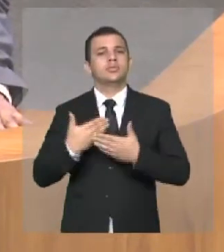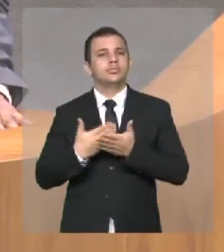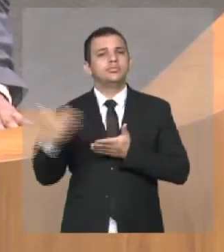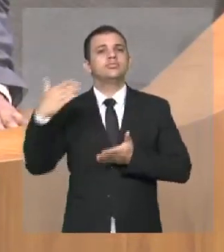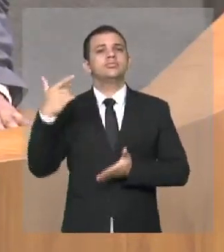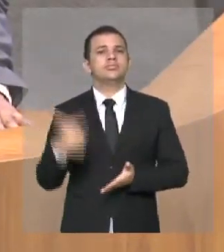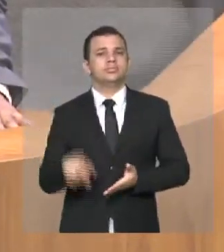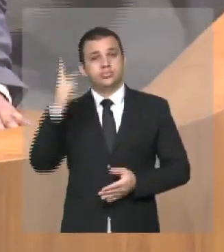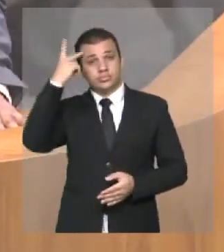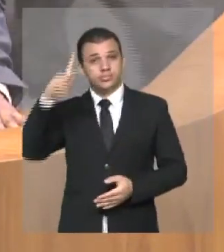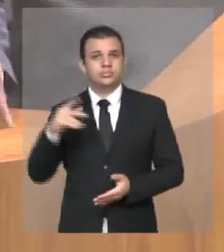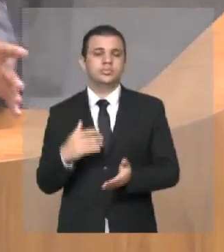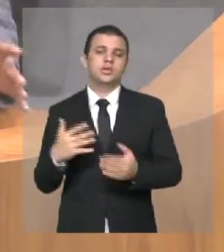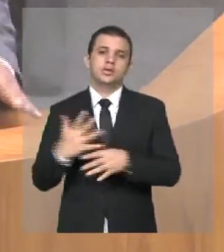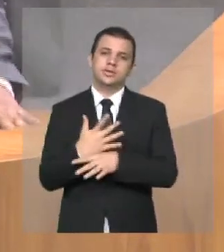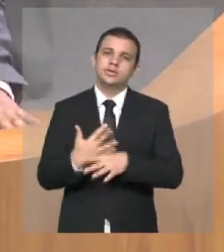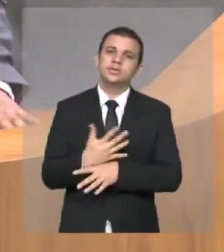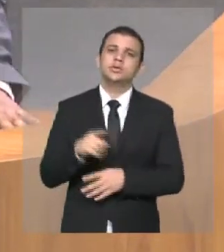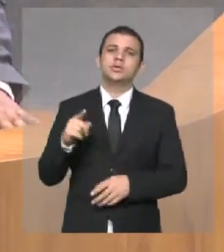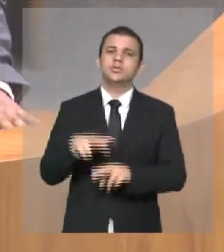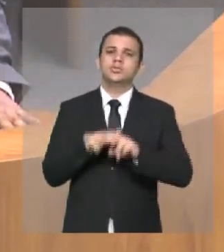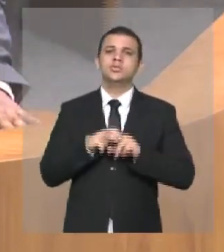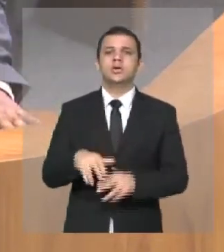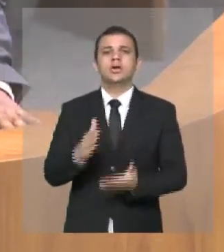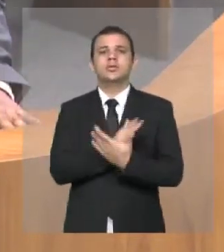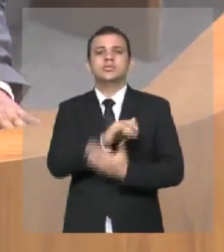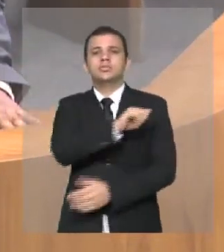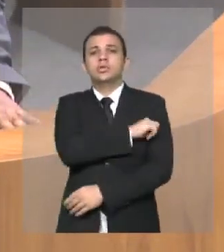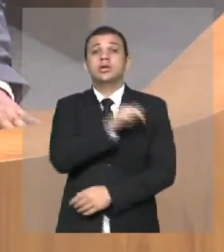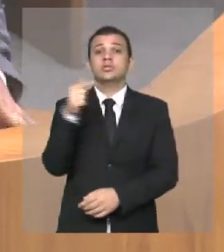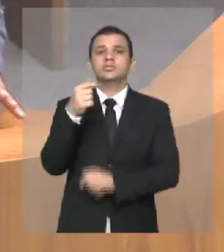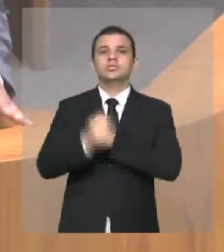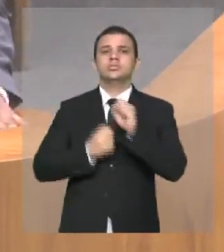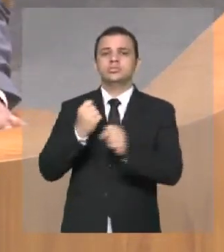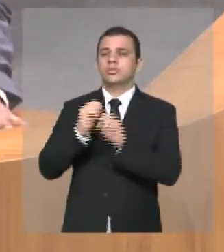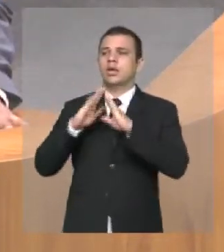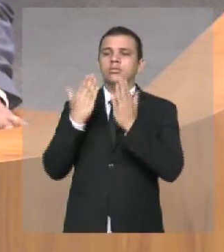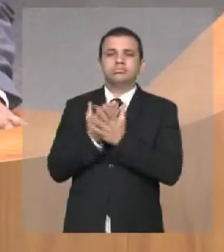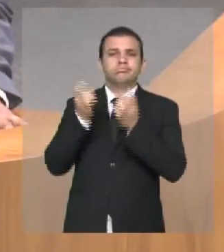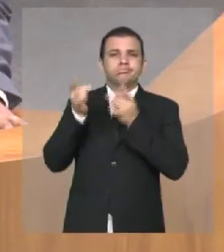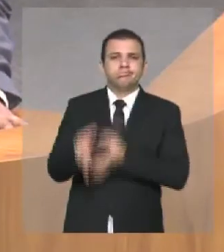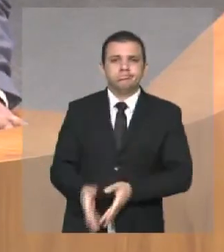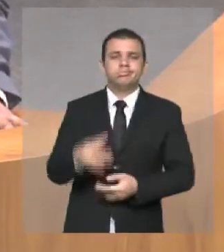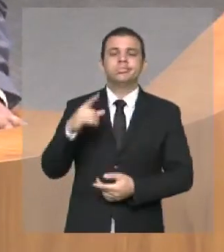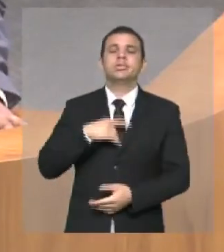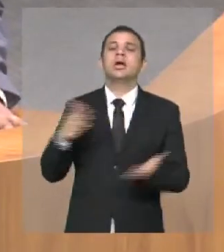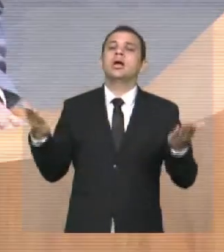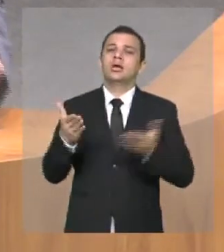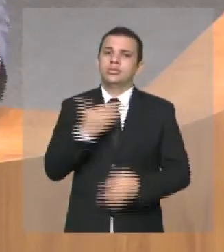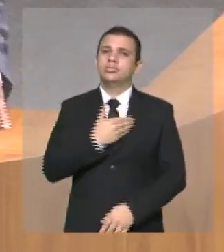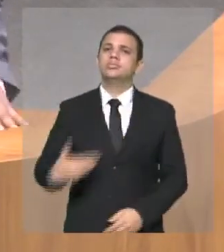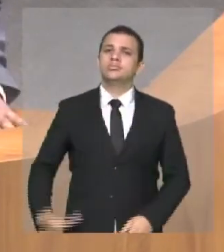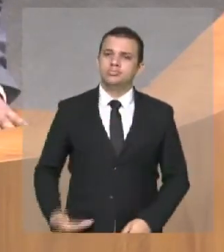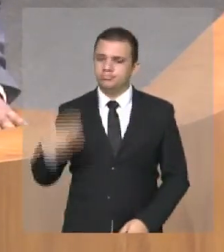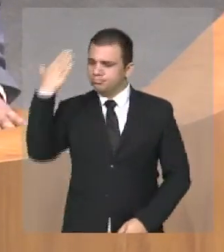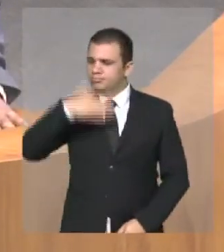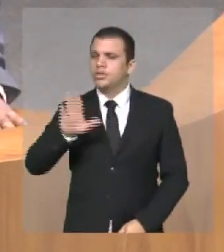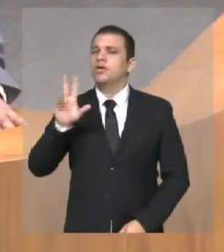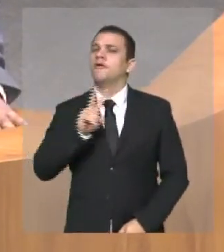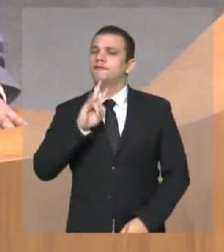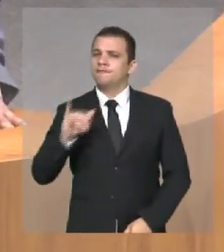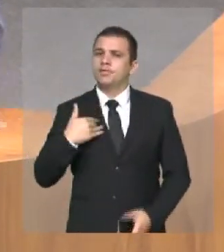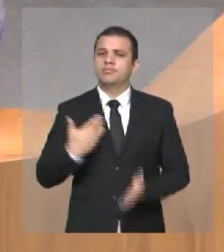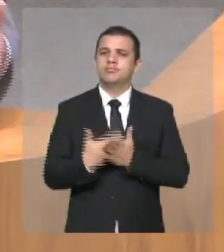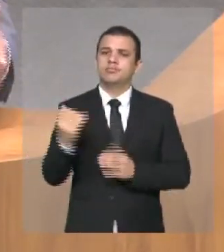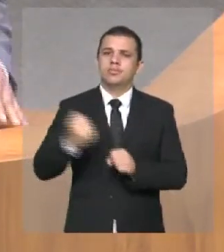para aquela cidade, que os alunos que estão com mais de 7 anos, o prédio lá abandonado, mas o governador se comprometeu a estar recomeçando a obra ainda este